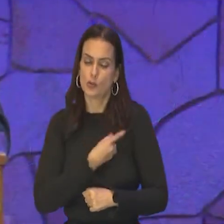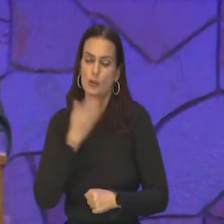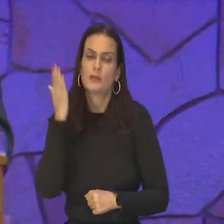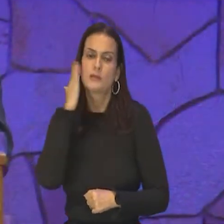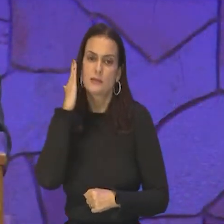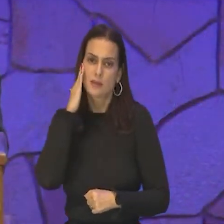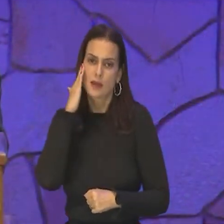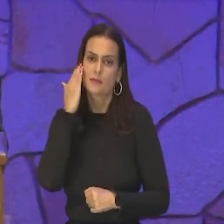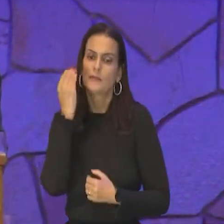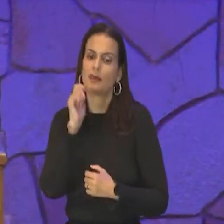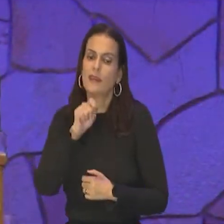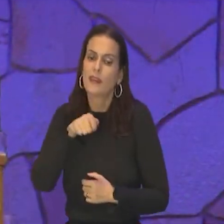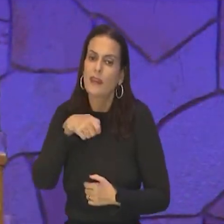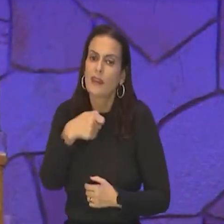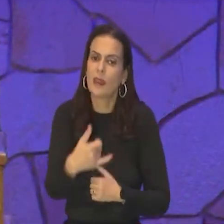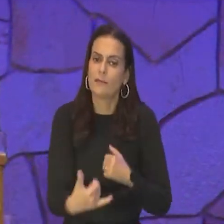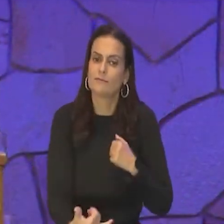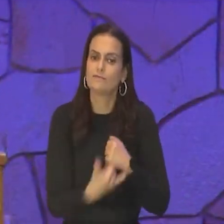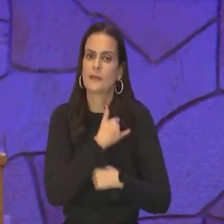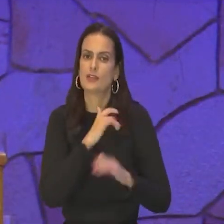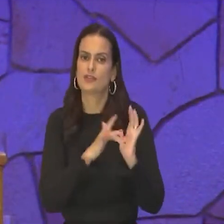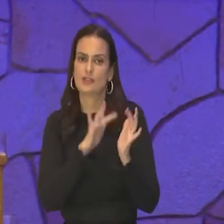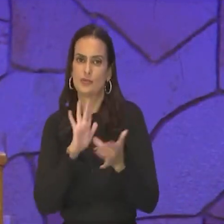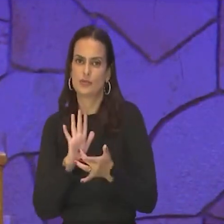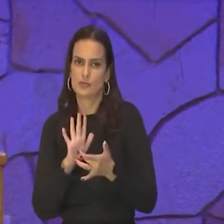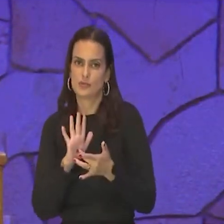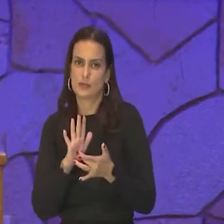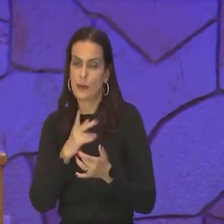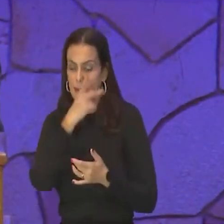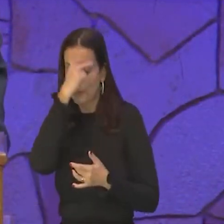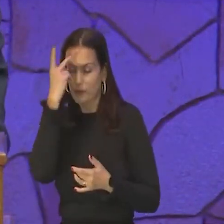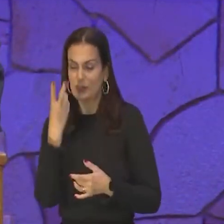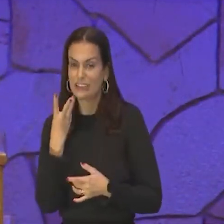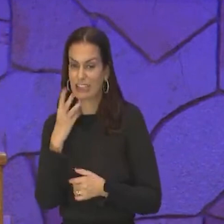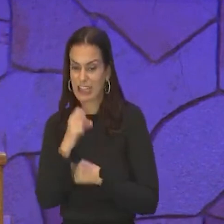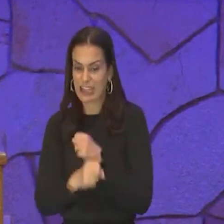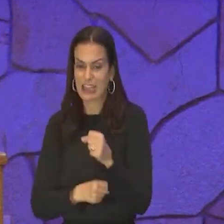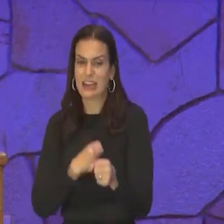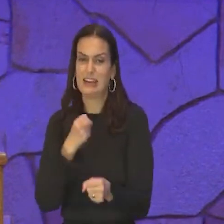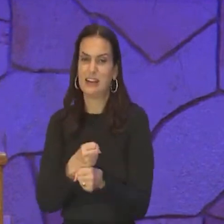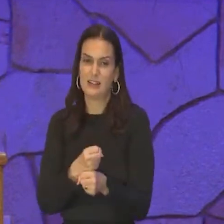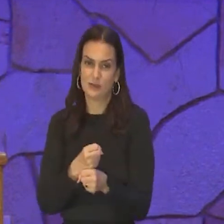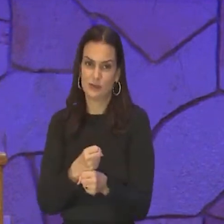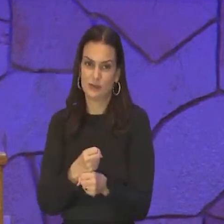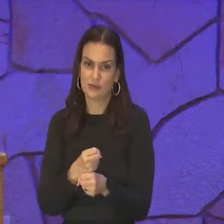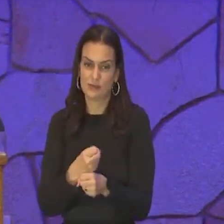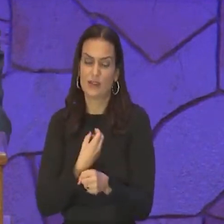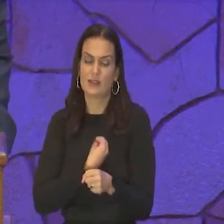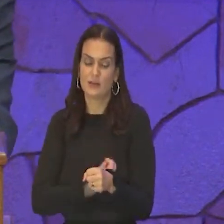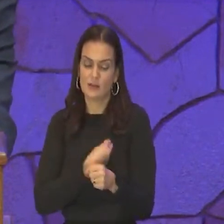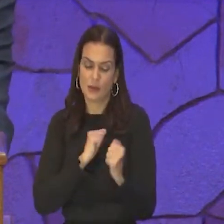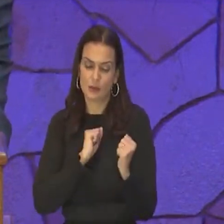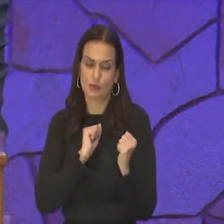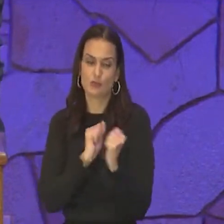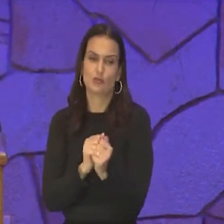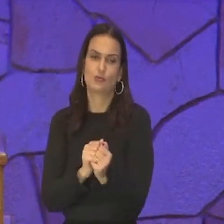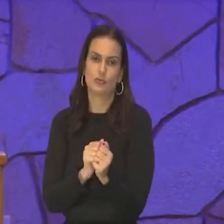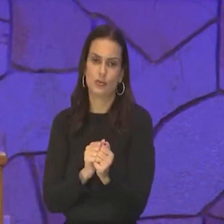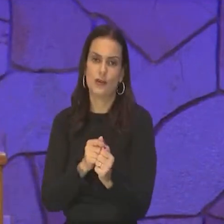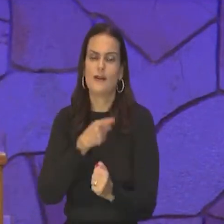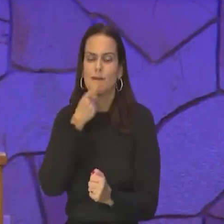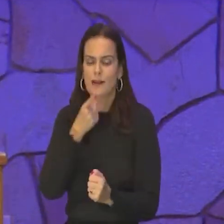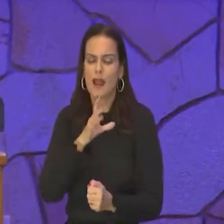de quem veio esta traição. Alguém que estava com ele 3 anos, alguém que caminhava com ele, alguém que dizia